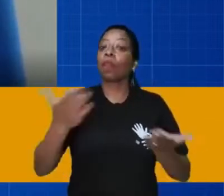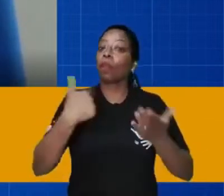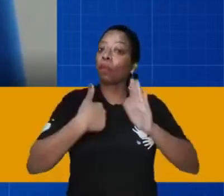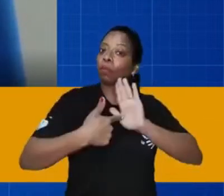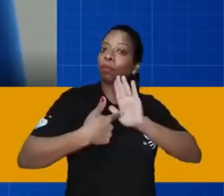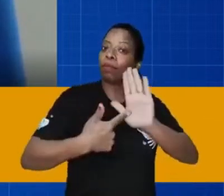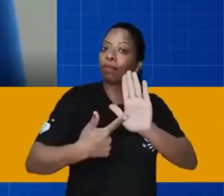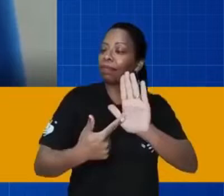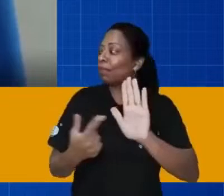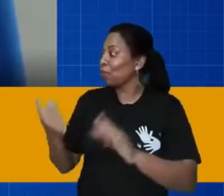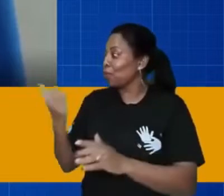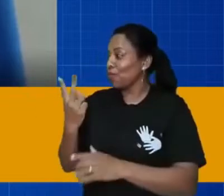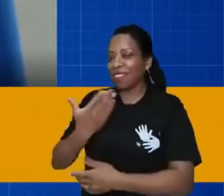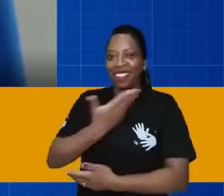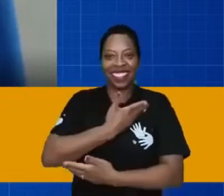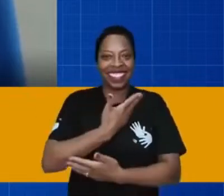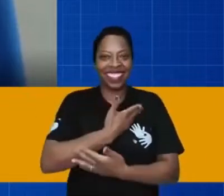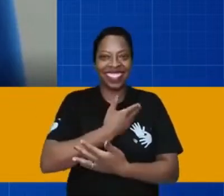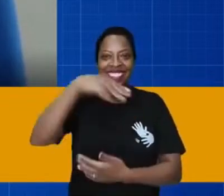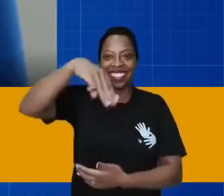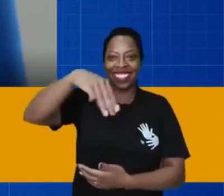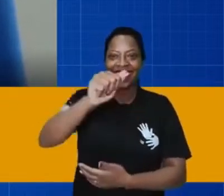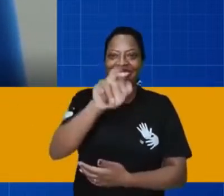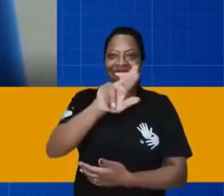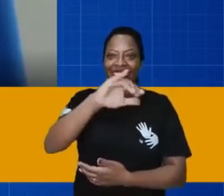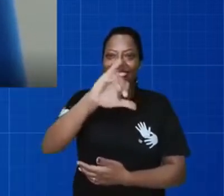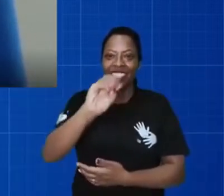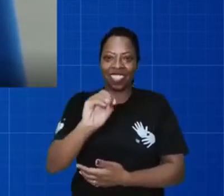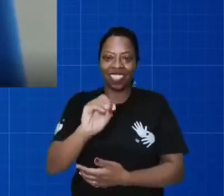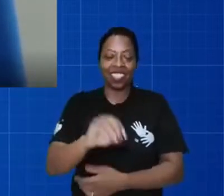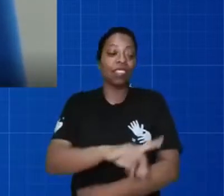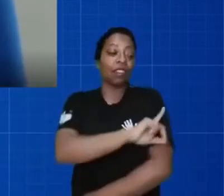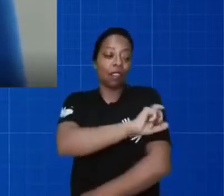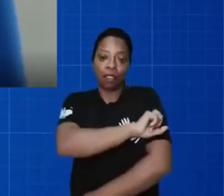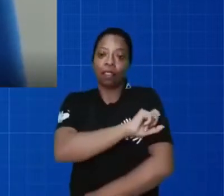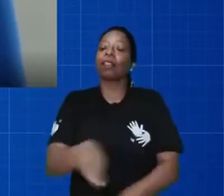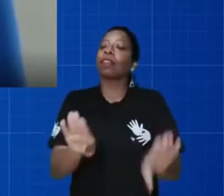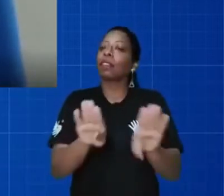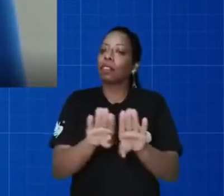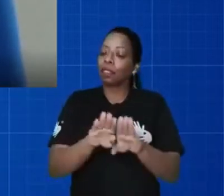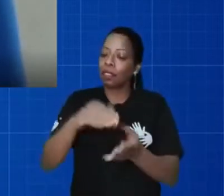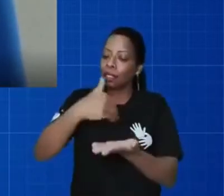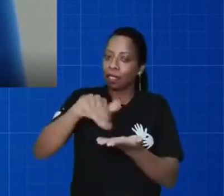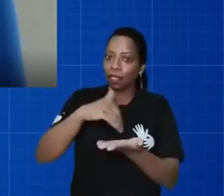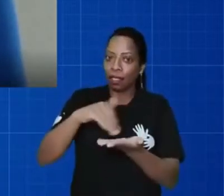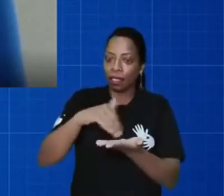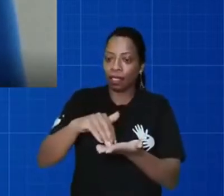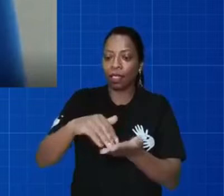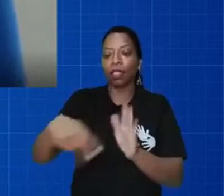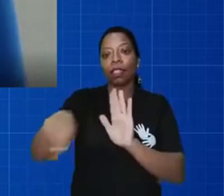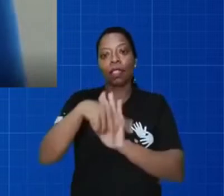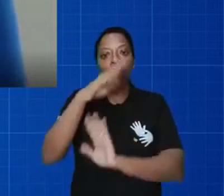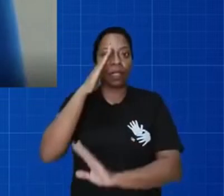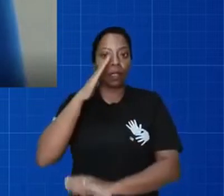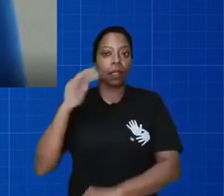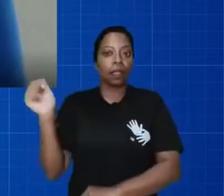apresentar os meus colegas, o currículo dos meus colegas. Então, o Márcio de Souza, ele é enfermeiro da Secretaria Municipal de Araucária,